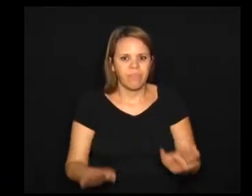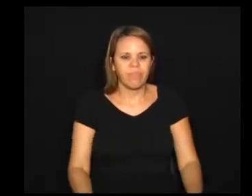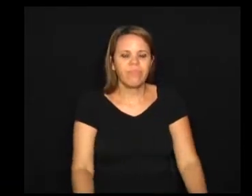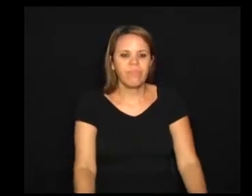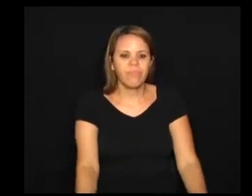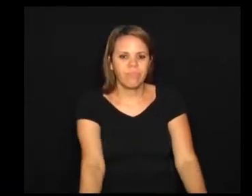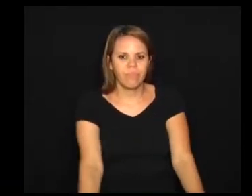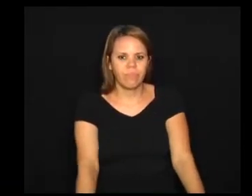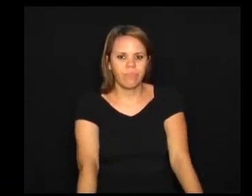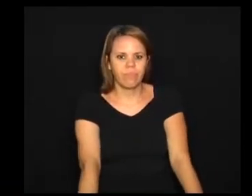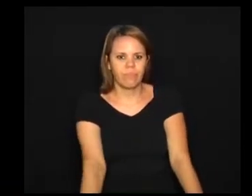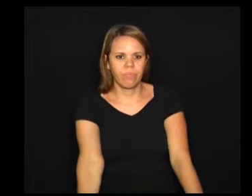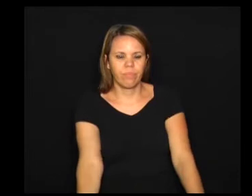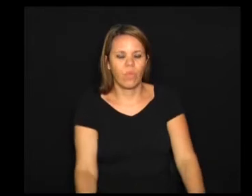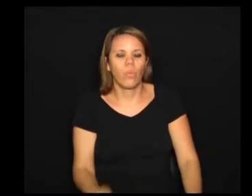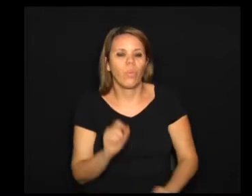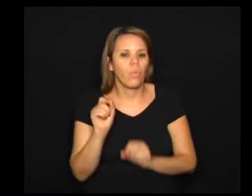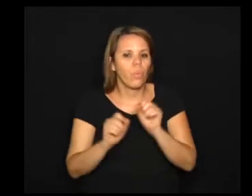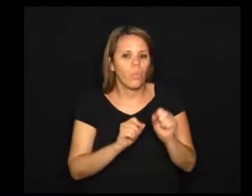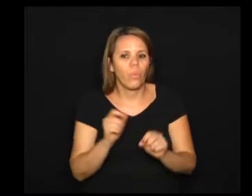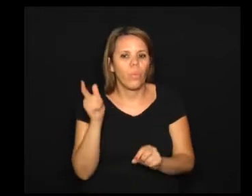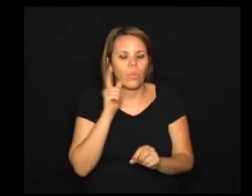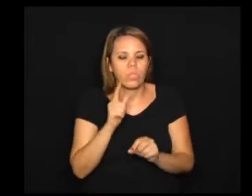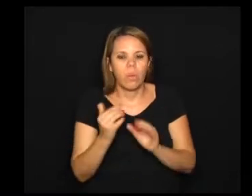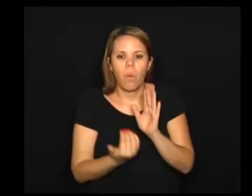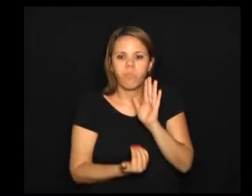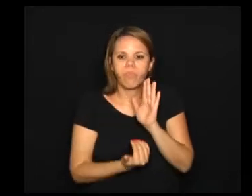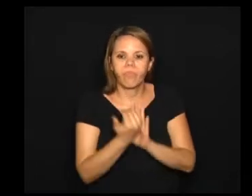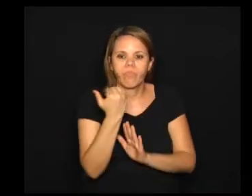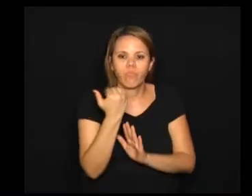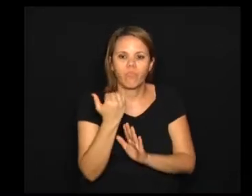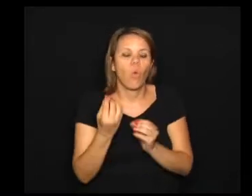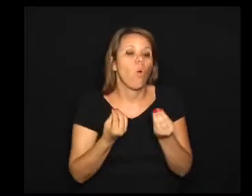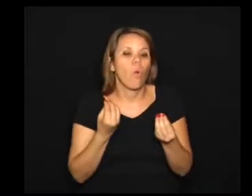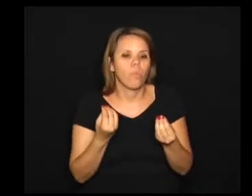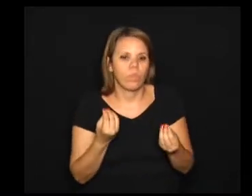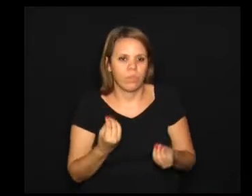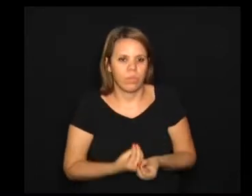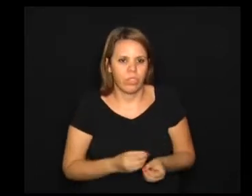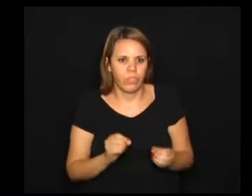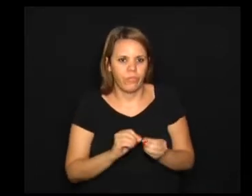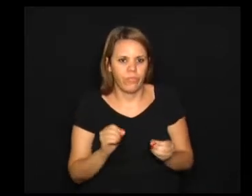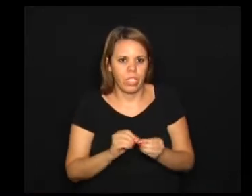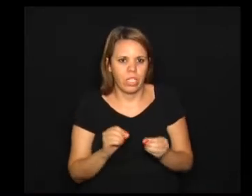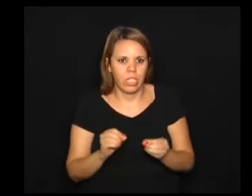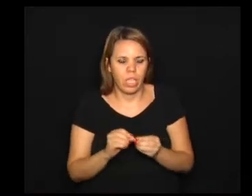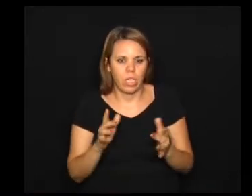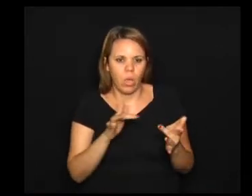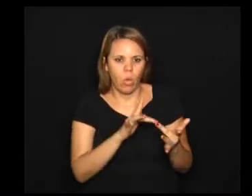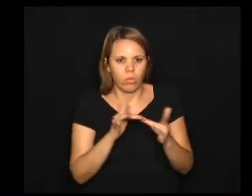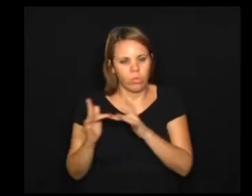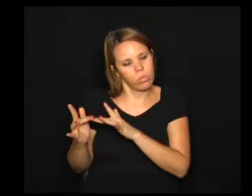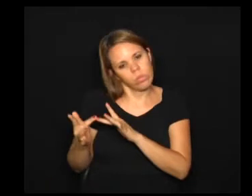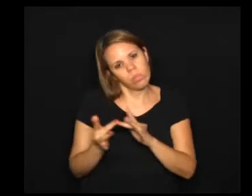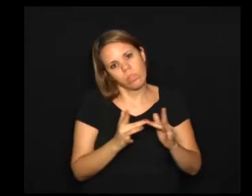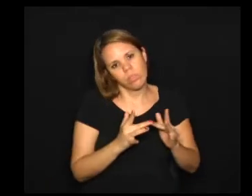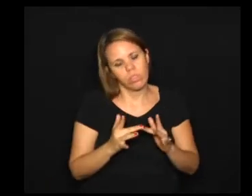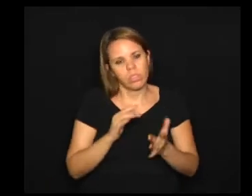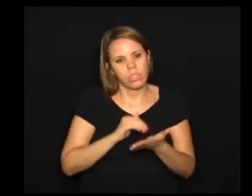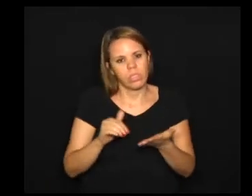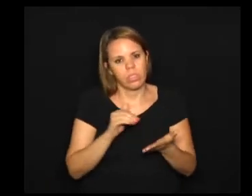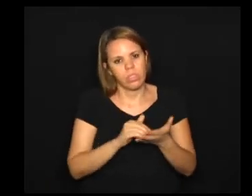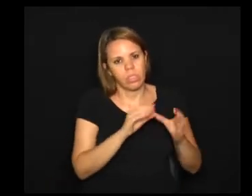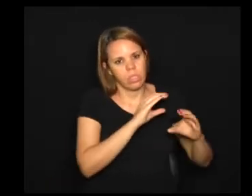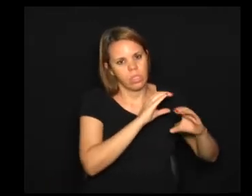o que nós conseguimos avançar, né? Nós conseguimos fazer uma interlocução com a Secretaria de